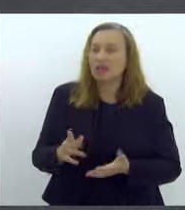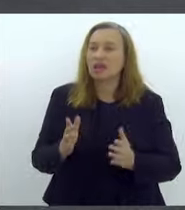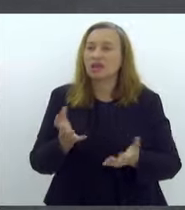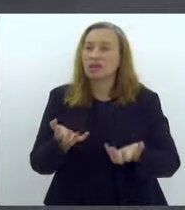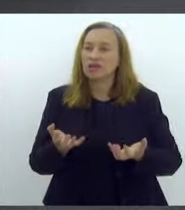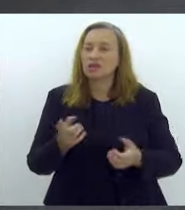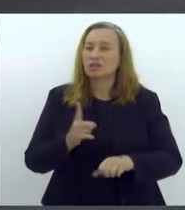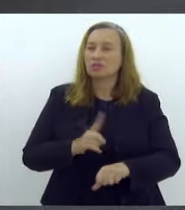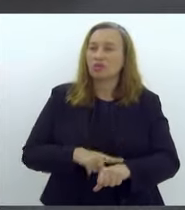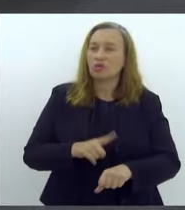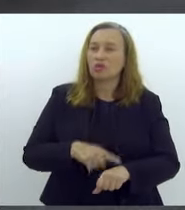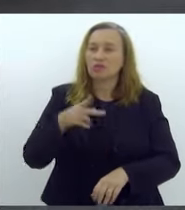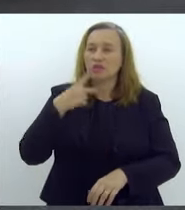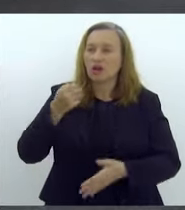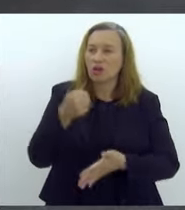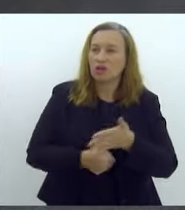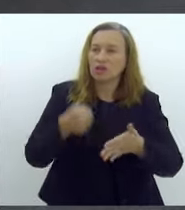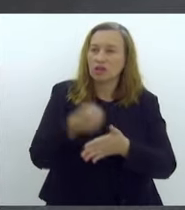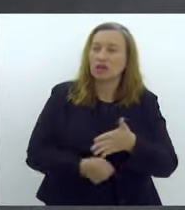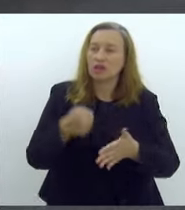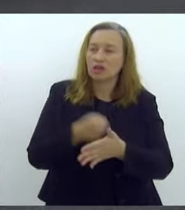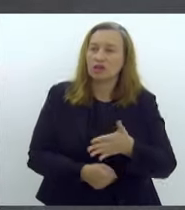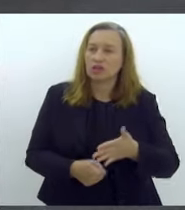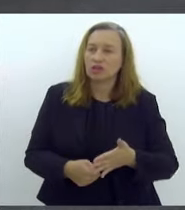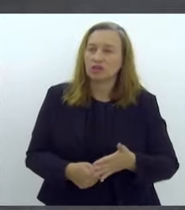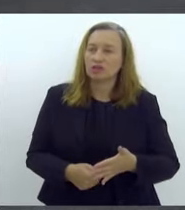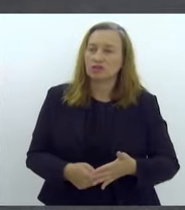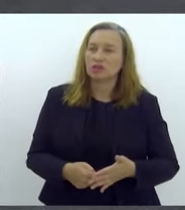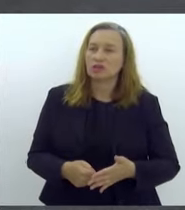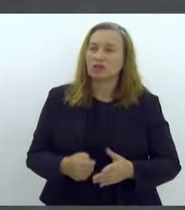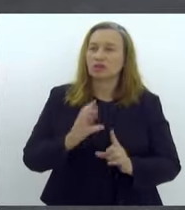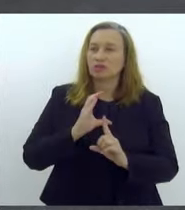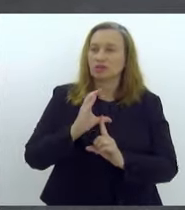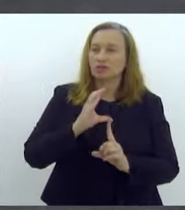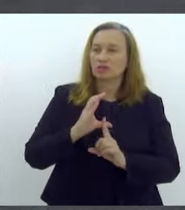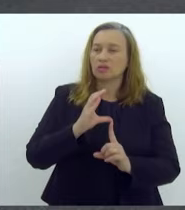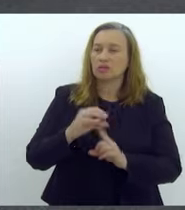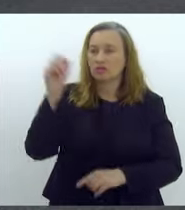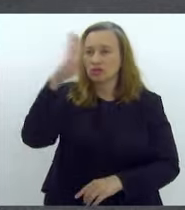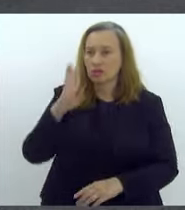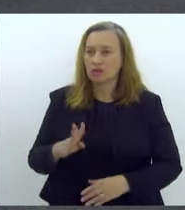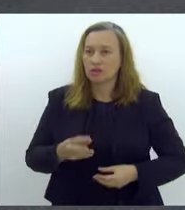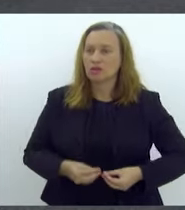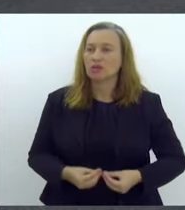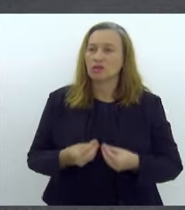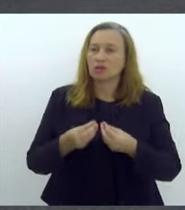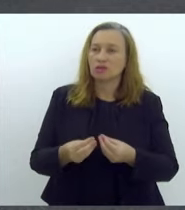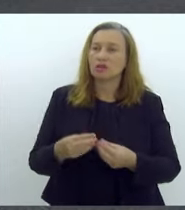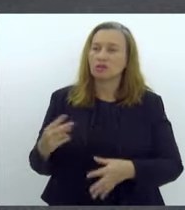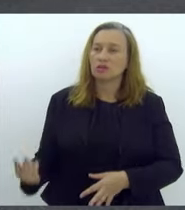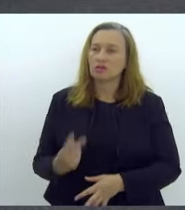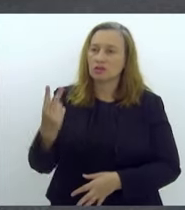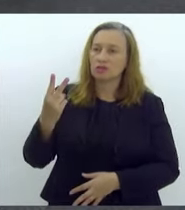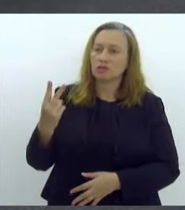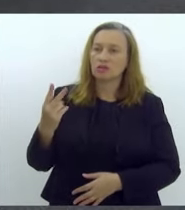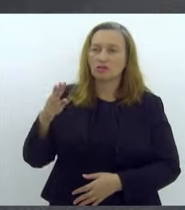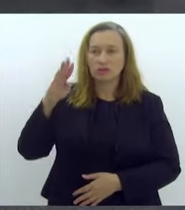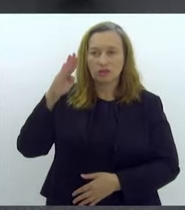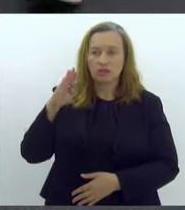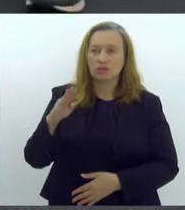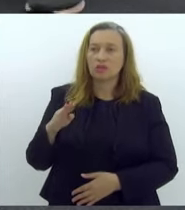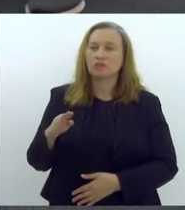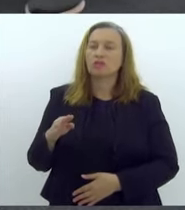momento, afirmar a luta, a força do Partido Comunista do Brasil, que entregou os seus valorosos combatentes